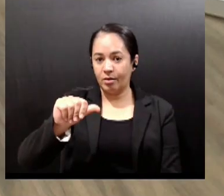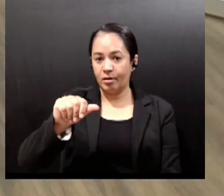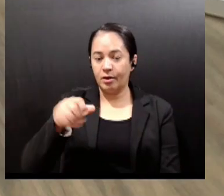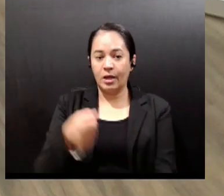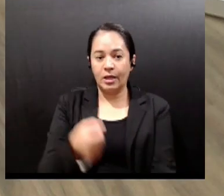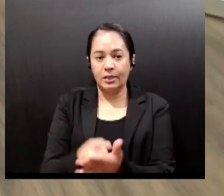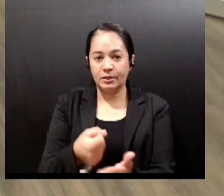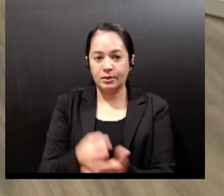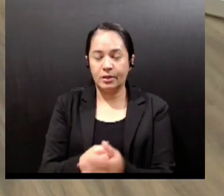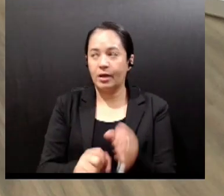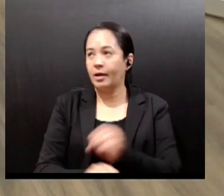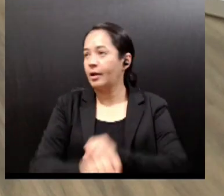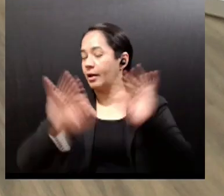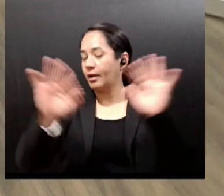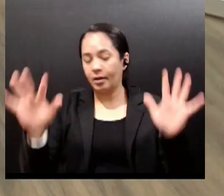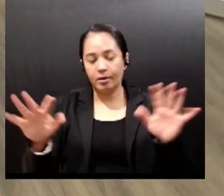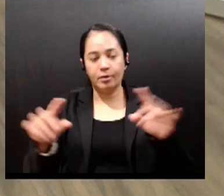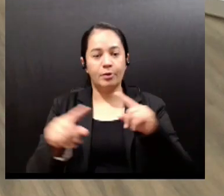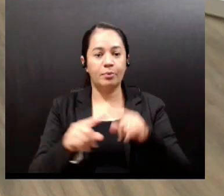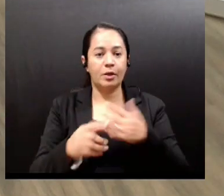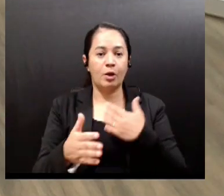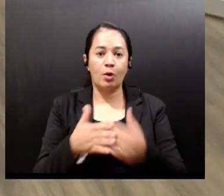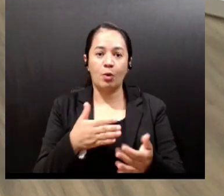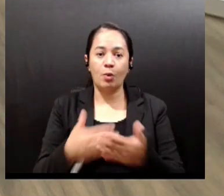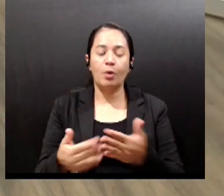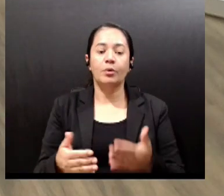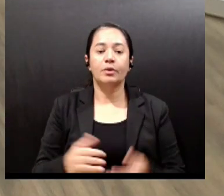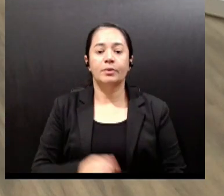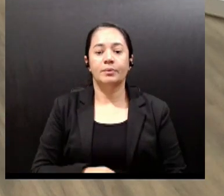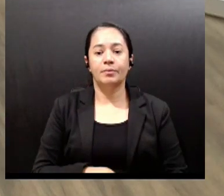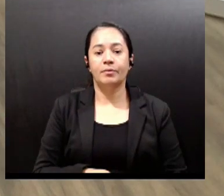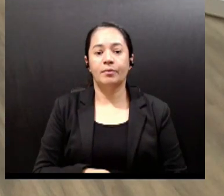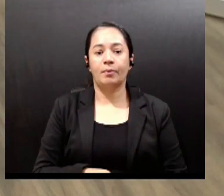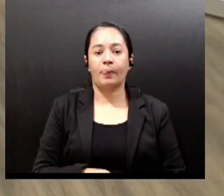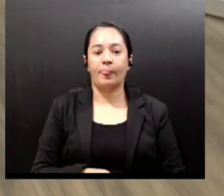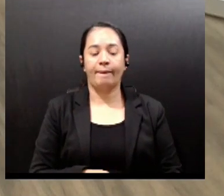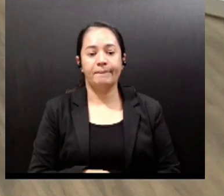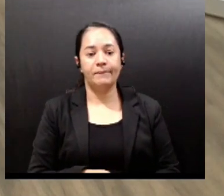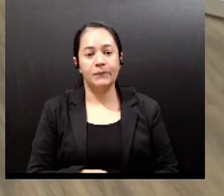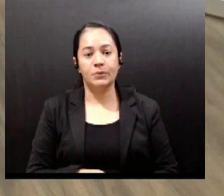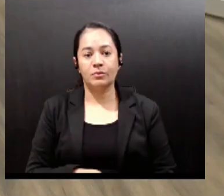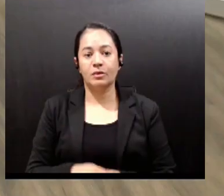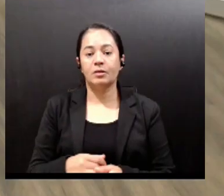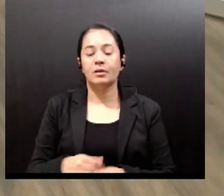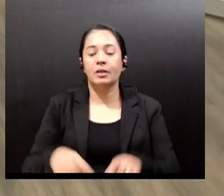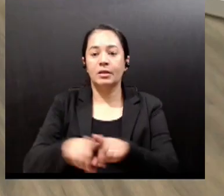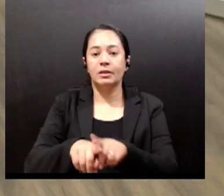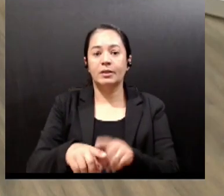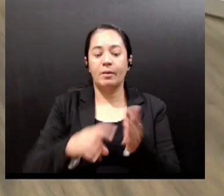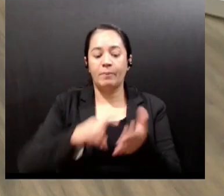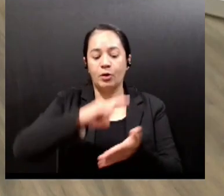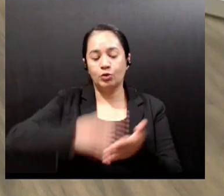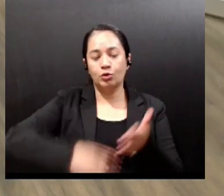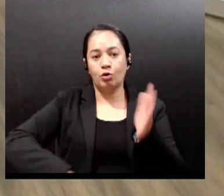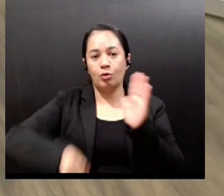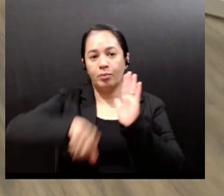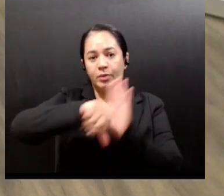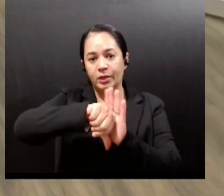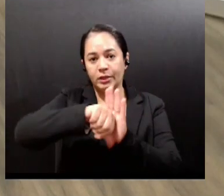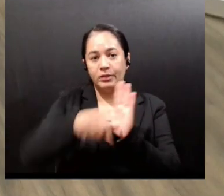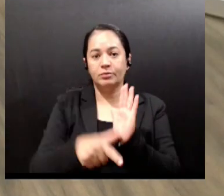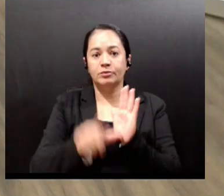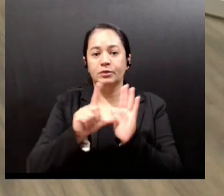porque exige para qualquer motorista, e além delas, então, antecedentes criminais, e o que mais é exigido? Ele precisa